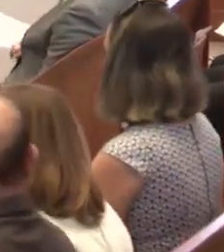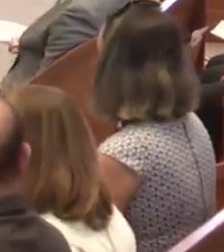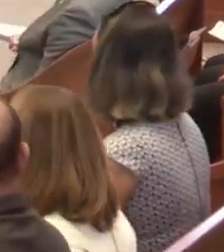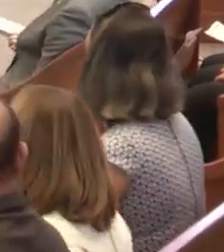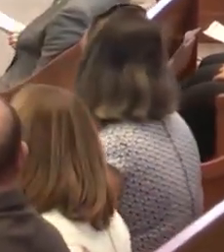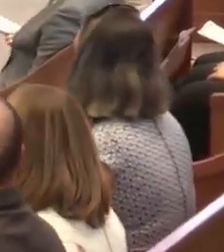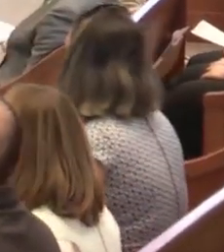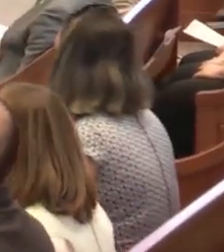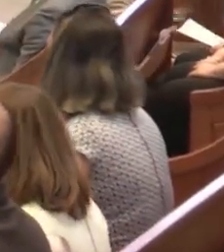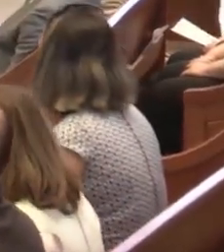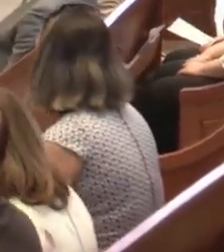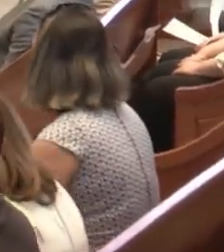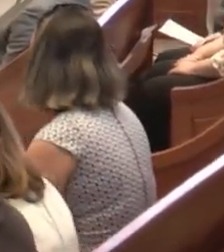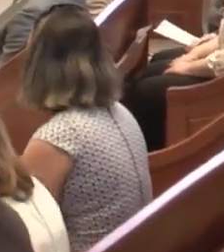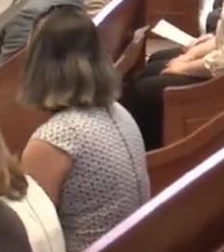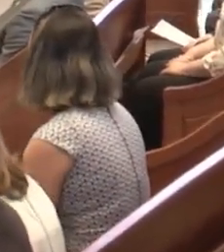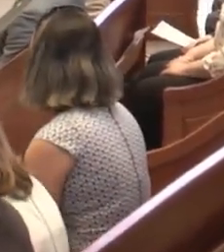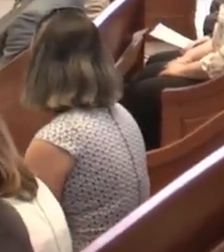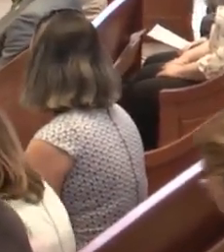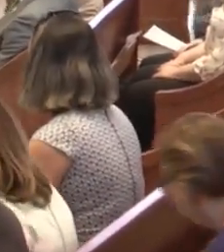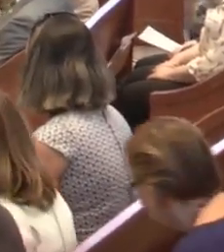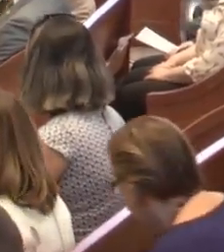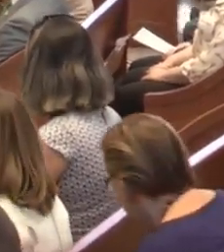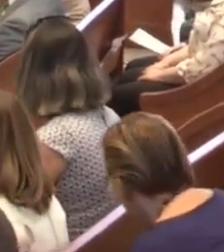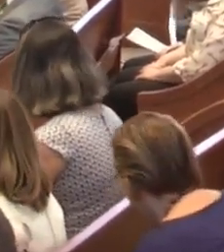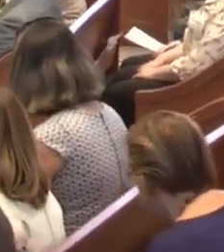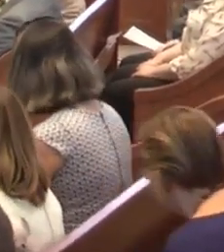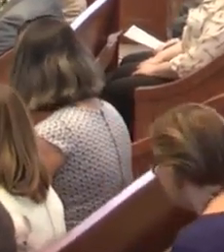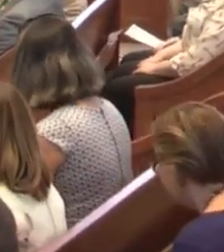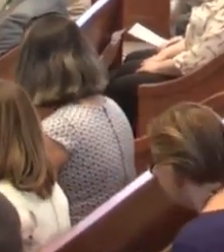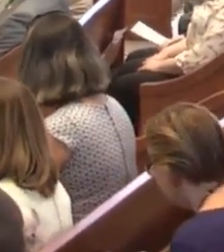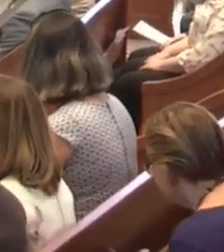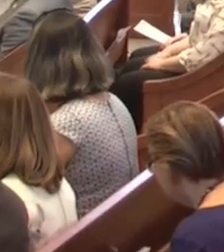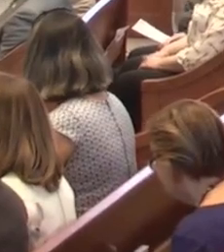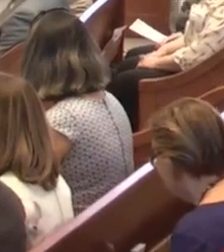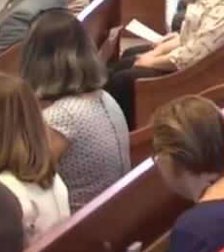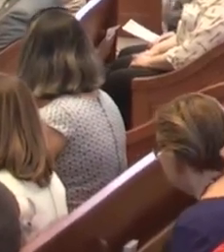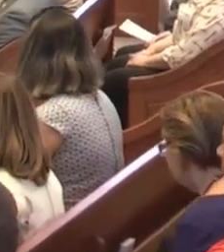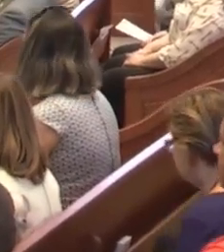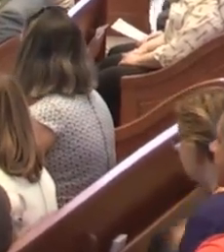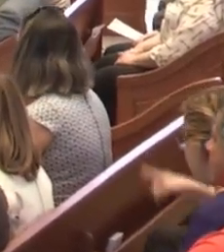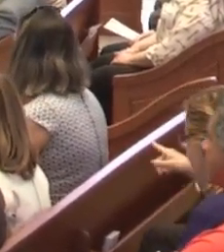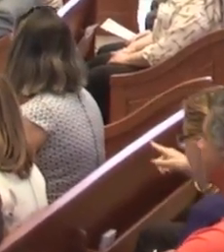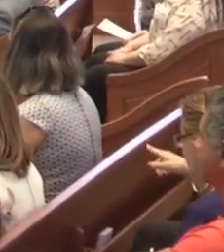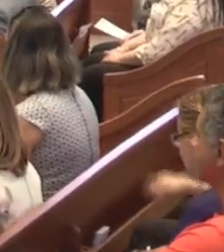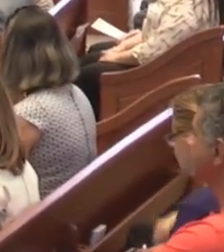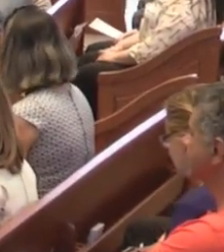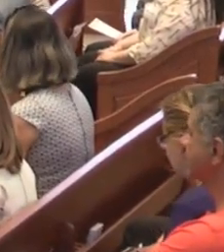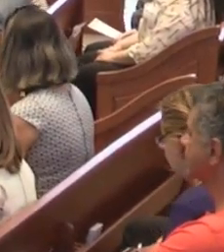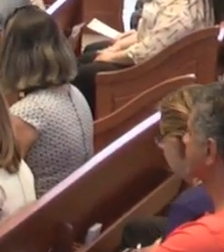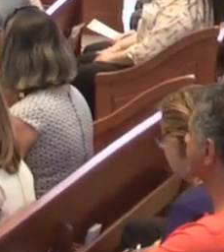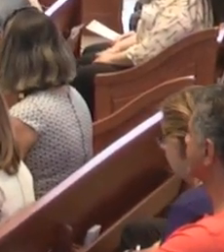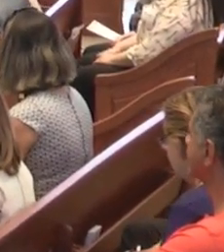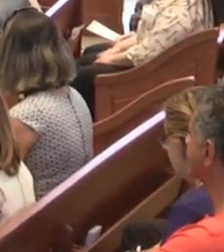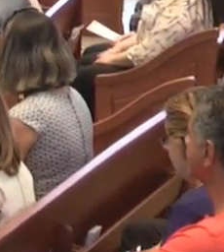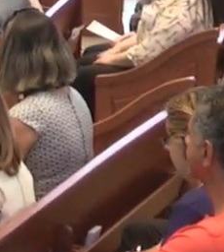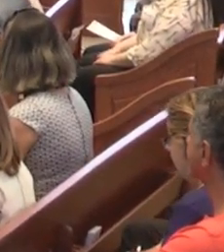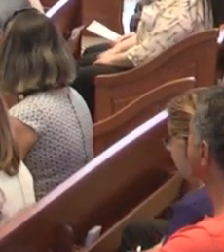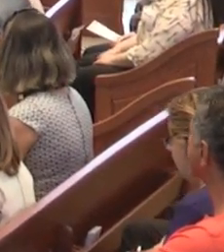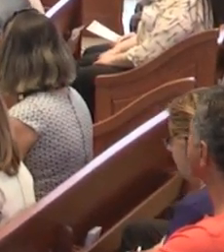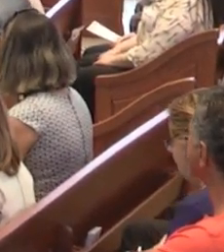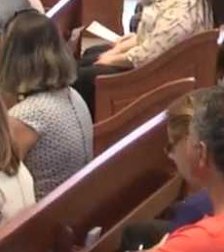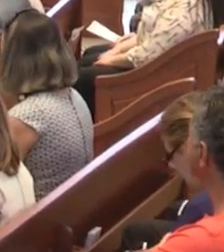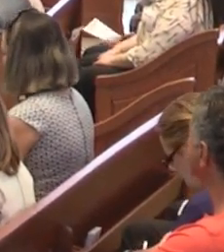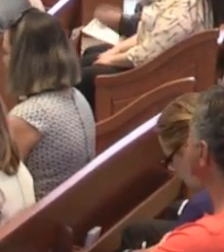Nossas crianças tiveram um dia muito especial ontem, o Dia da Criança, em que nós pudemos comemorar. O Ministério